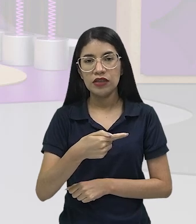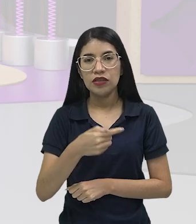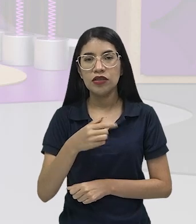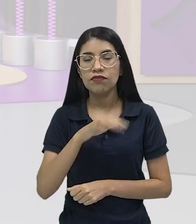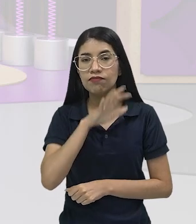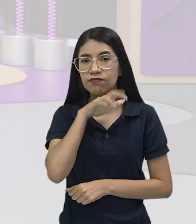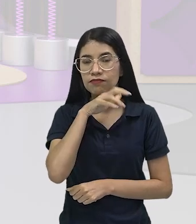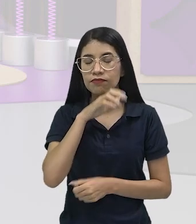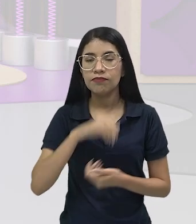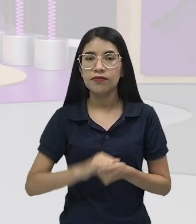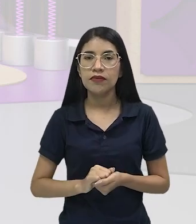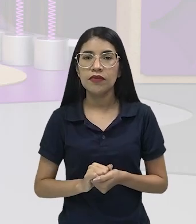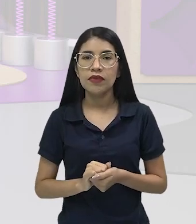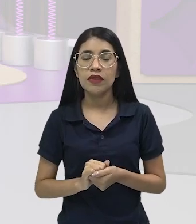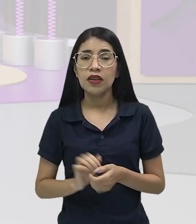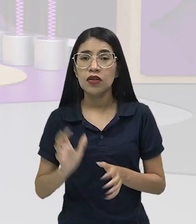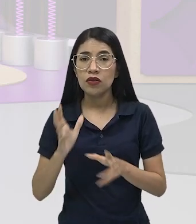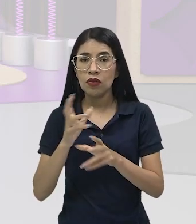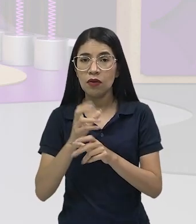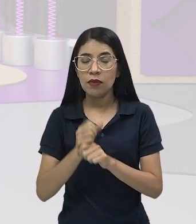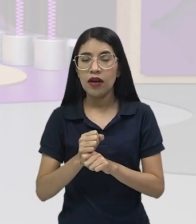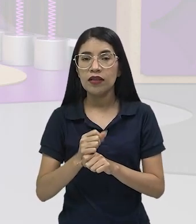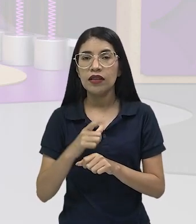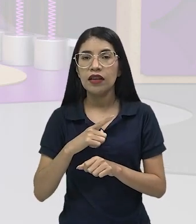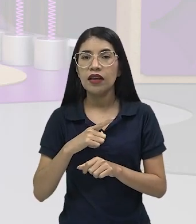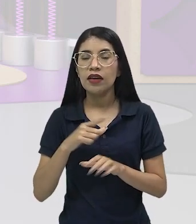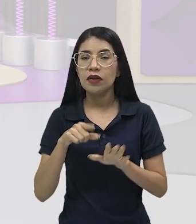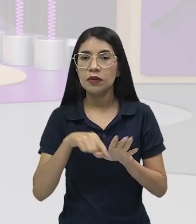todo, são 48 pés.